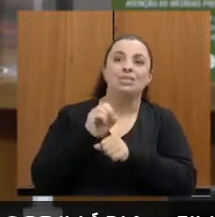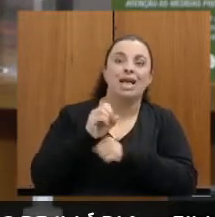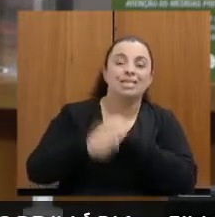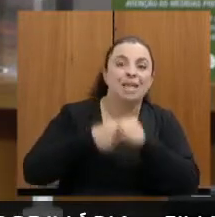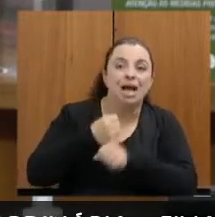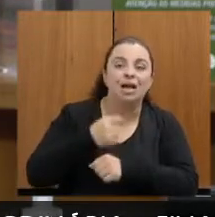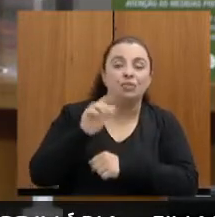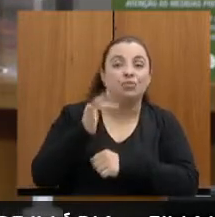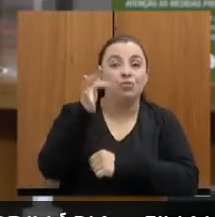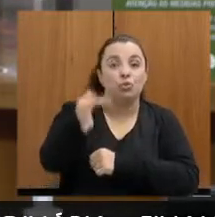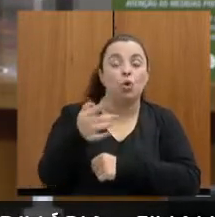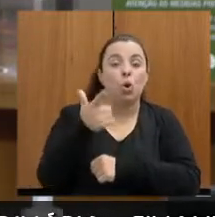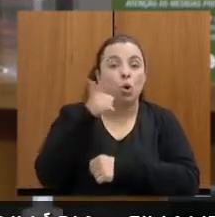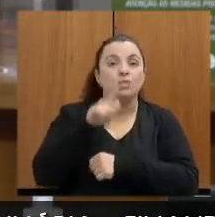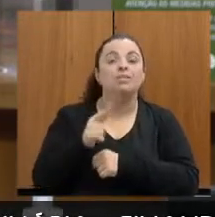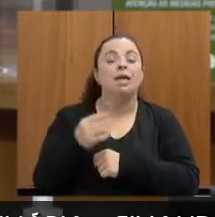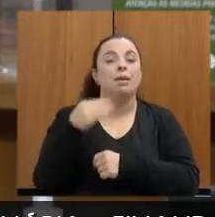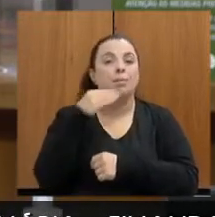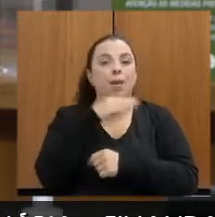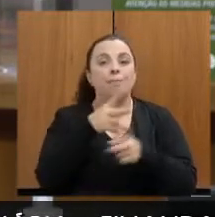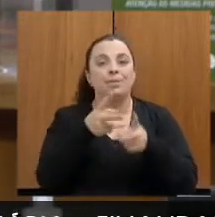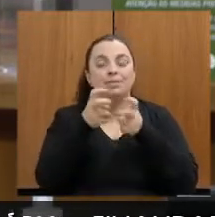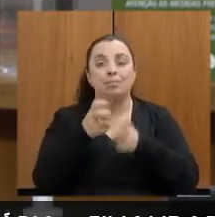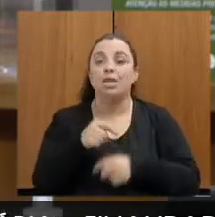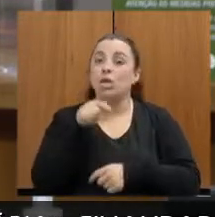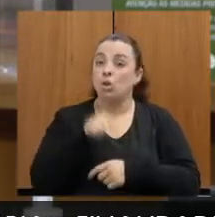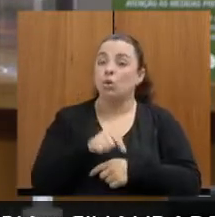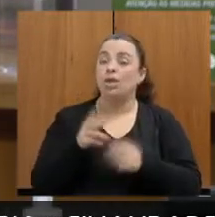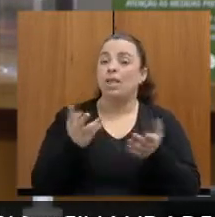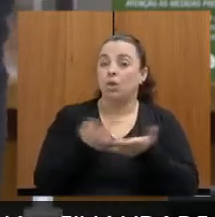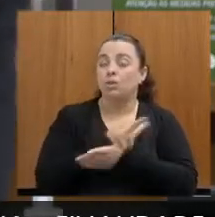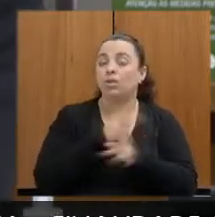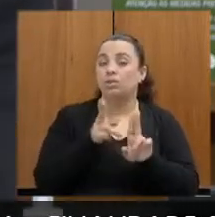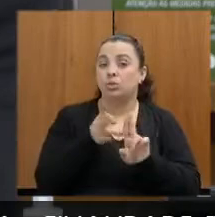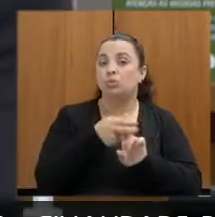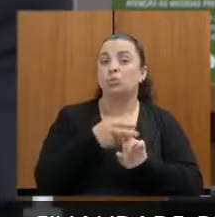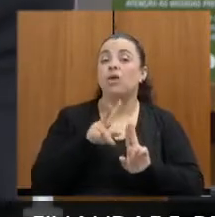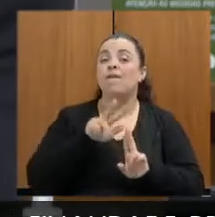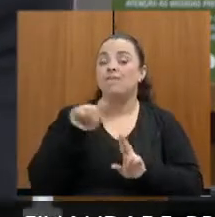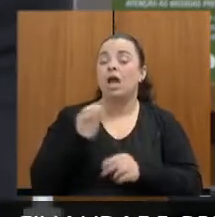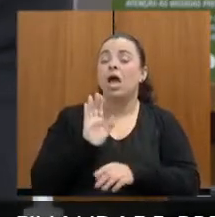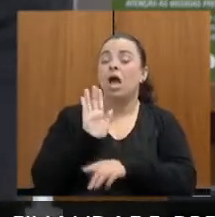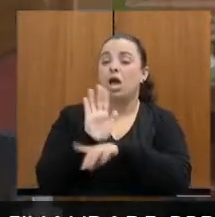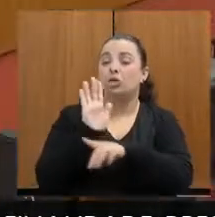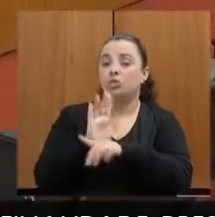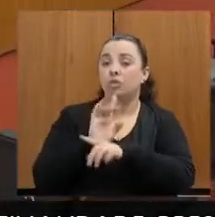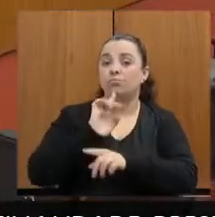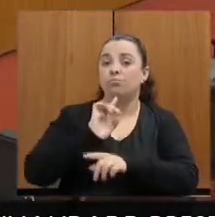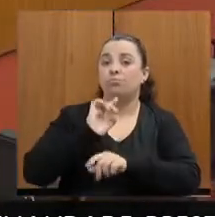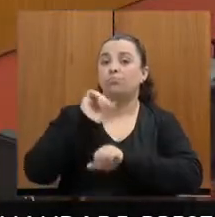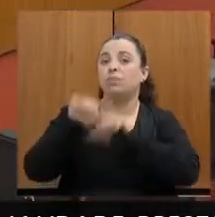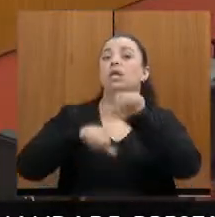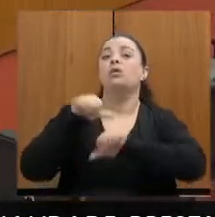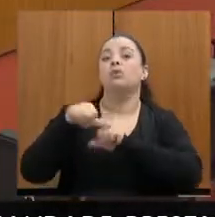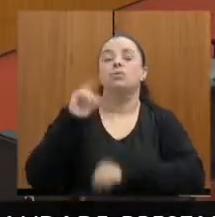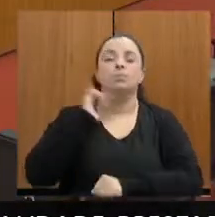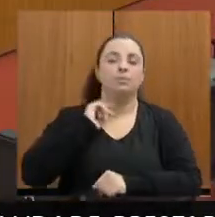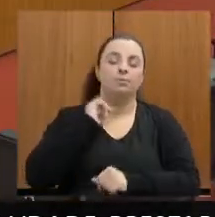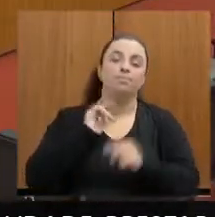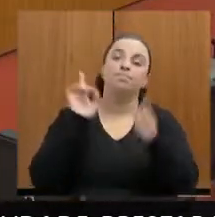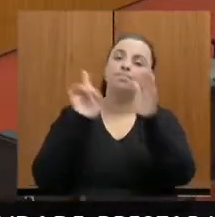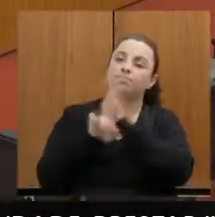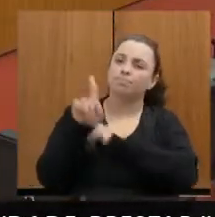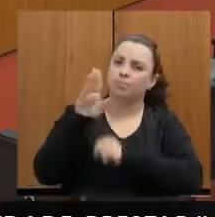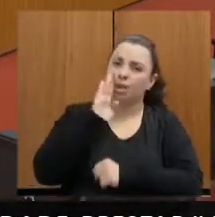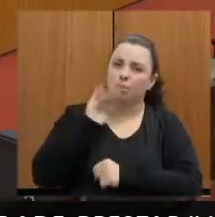a partir desse respeito com SUS vai ser transformador e eu pergunto a